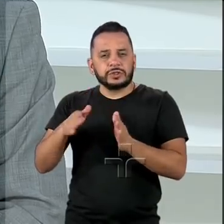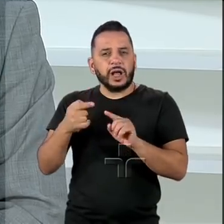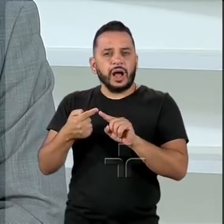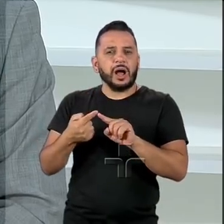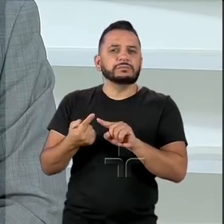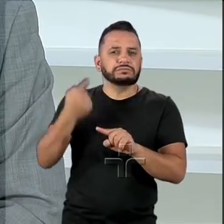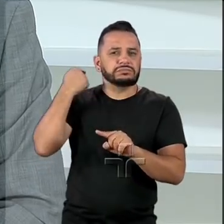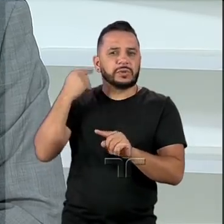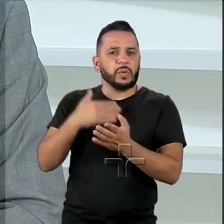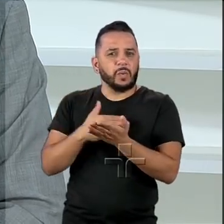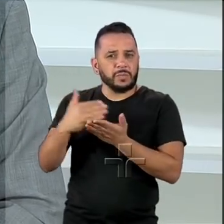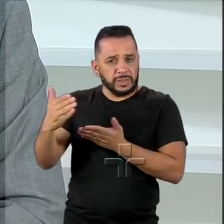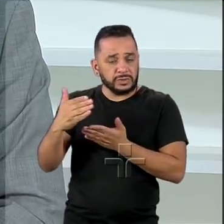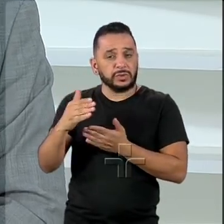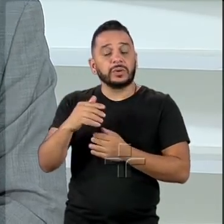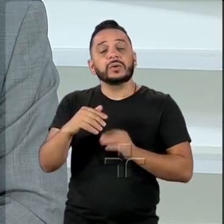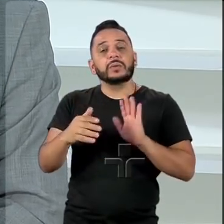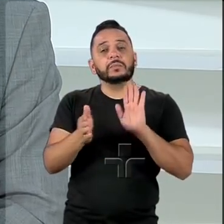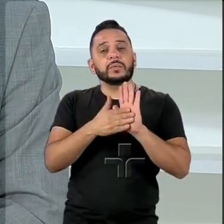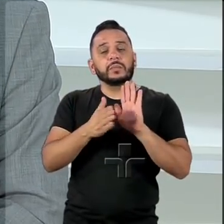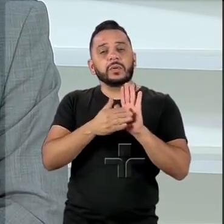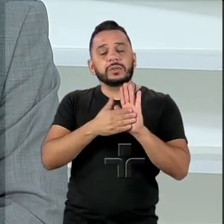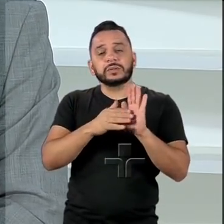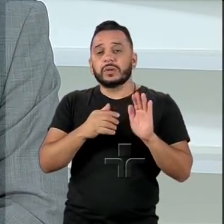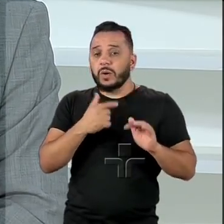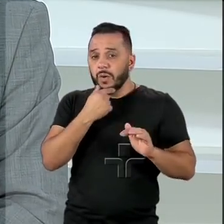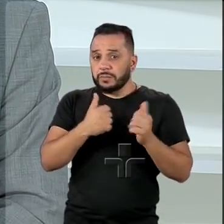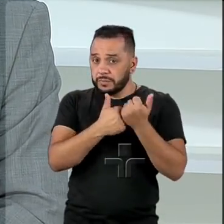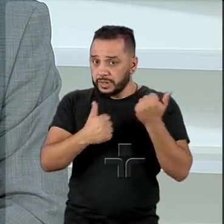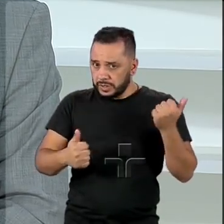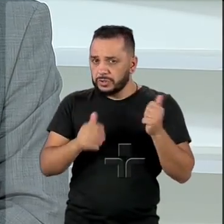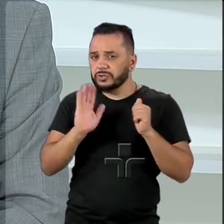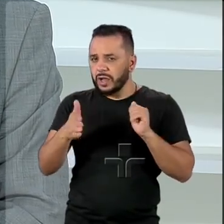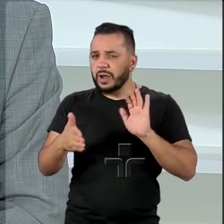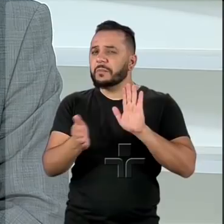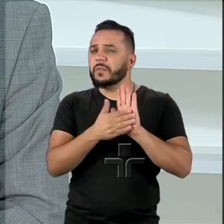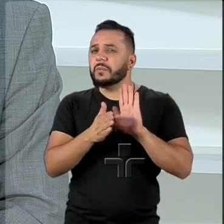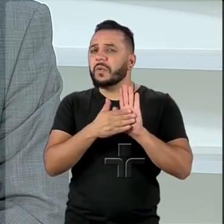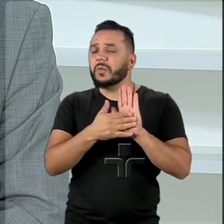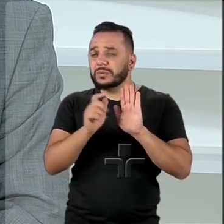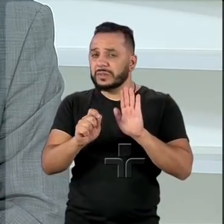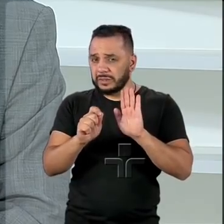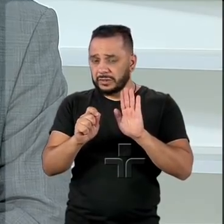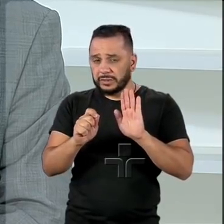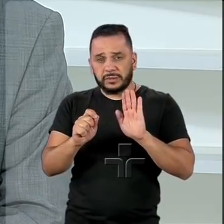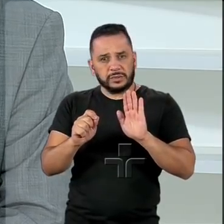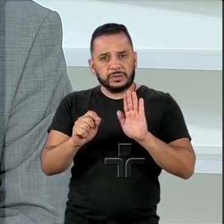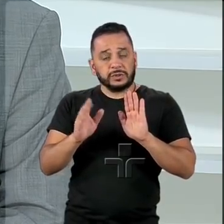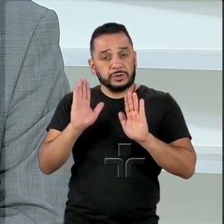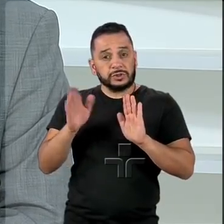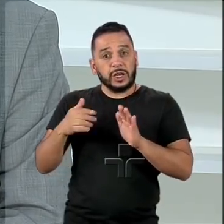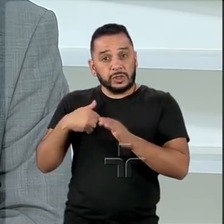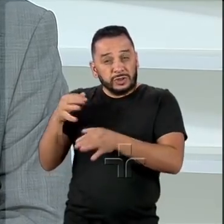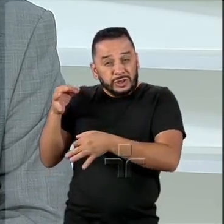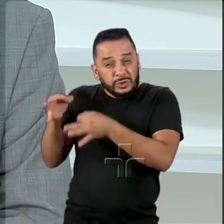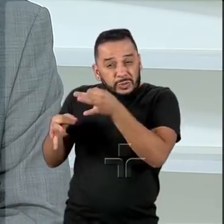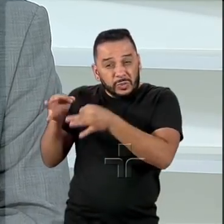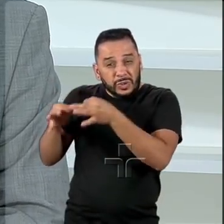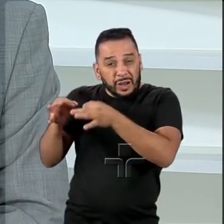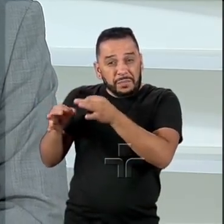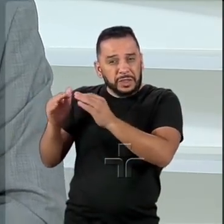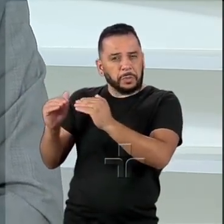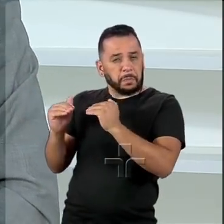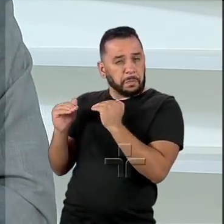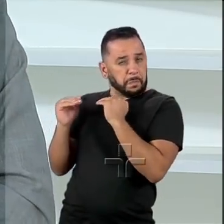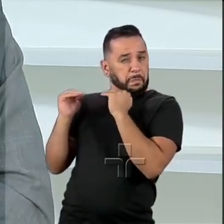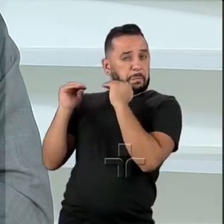próprio Supremo, do ministro Peluso, que propôs exatamente isso, que o recurso extraordinário, o recurso especial, aquele que leva à Suprema